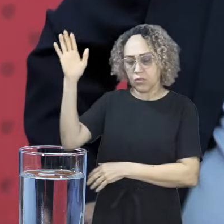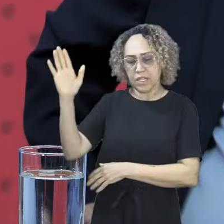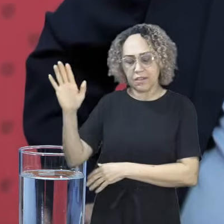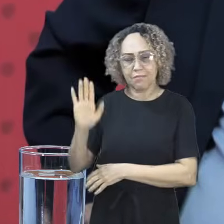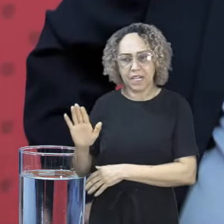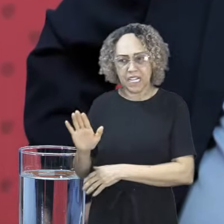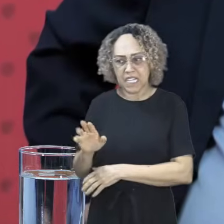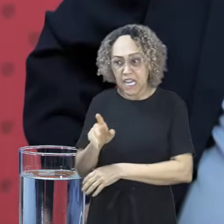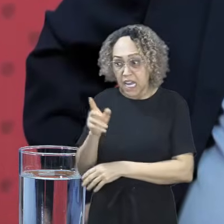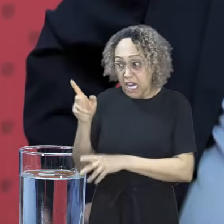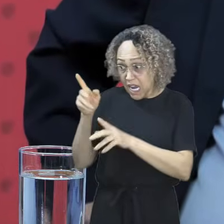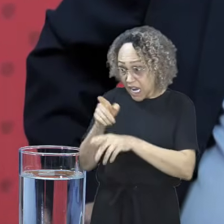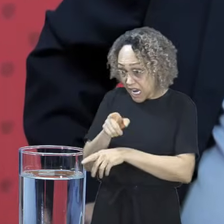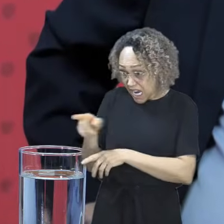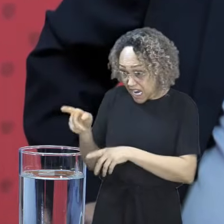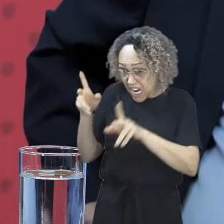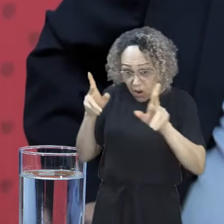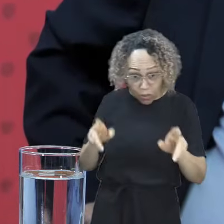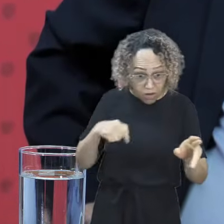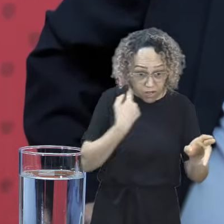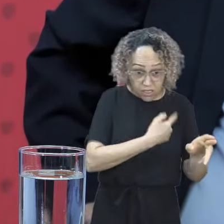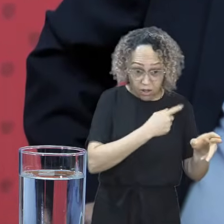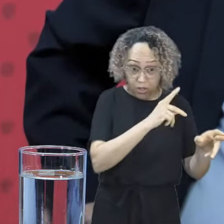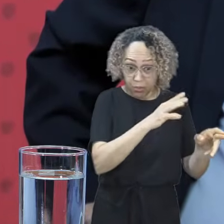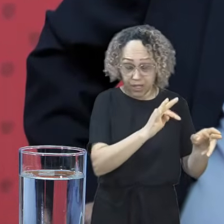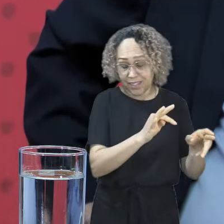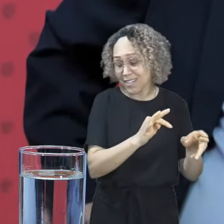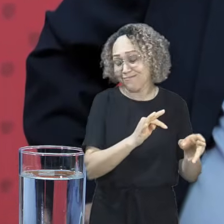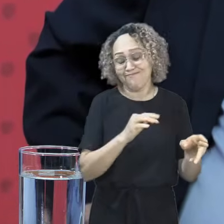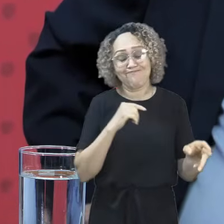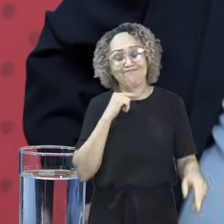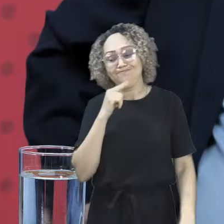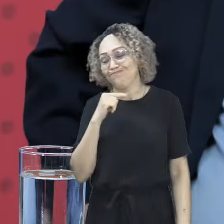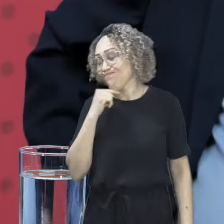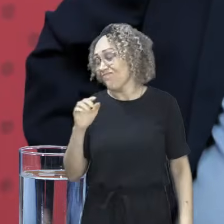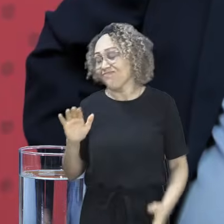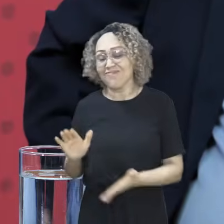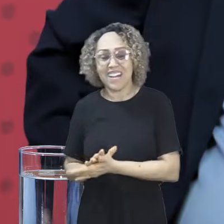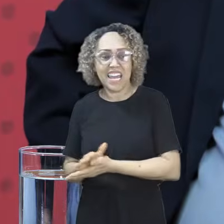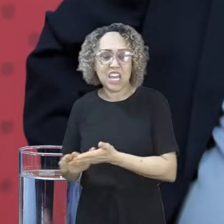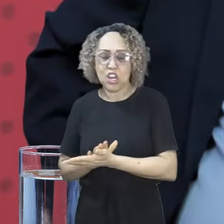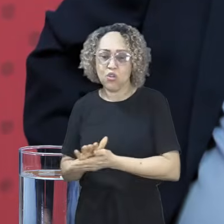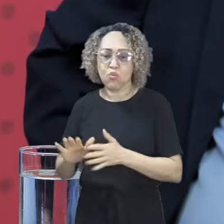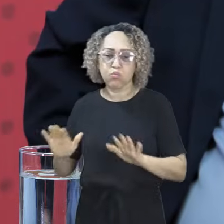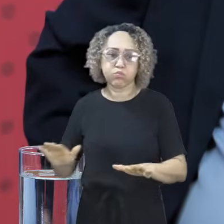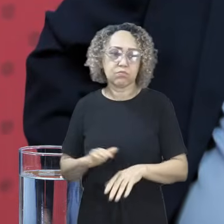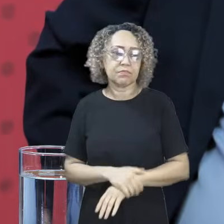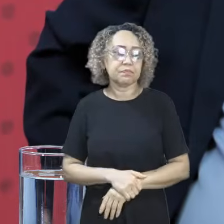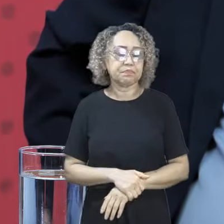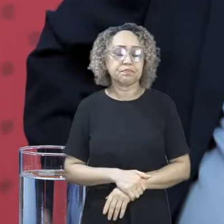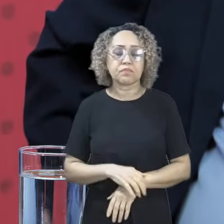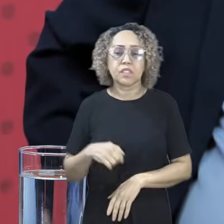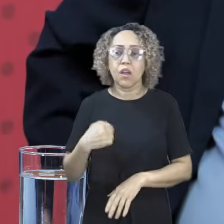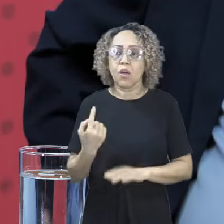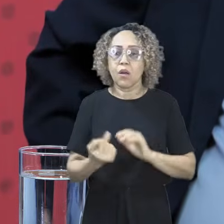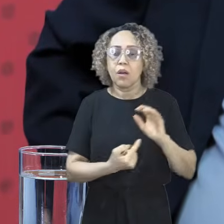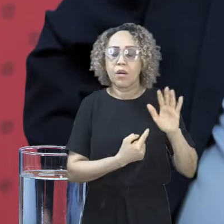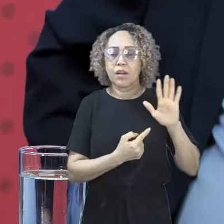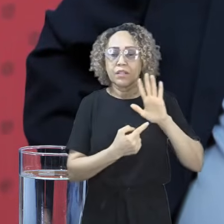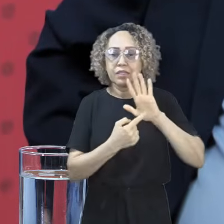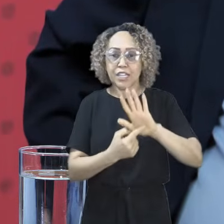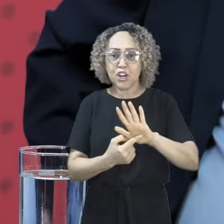fez, absolutamente nenhum, né? E mostra que nós estamos mobilizados, né, para